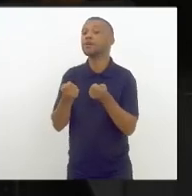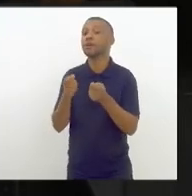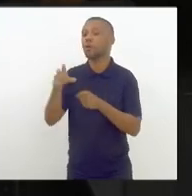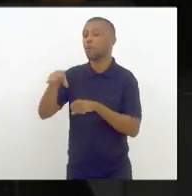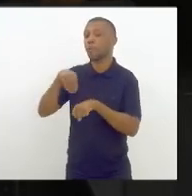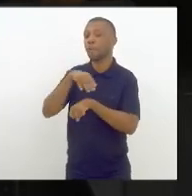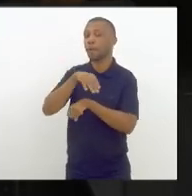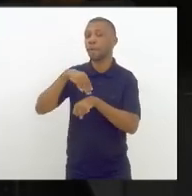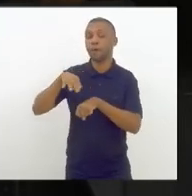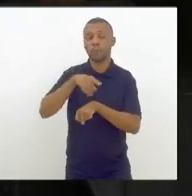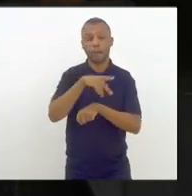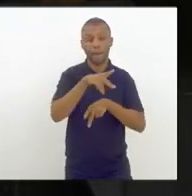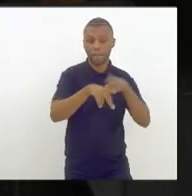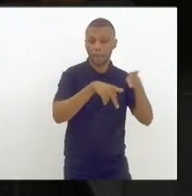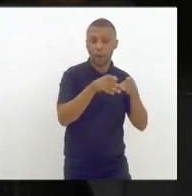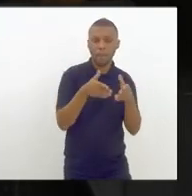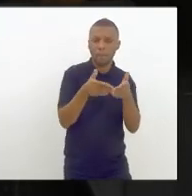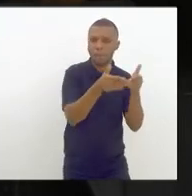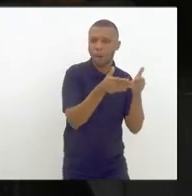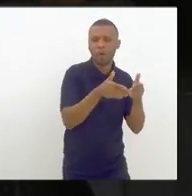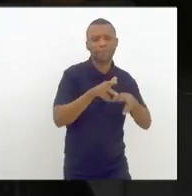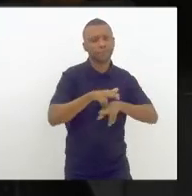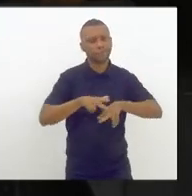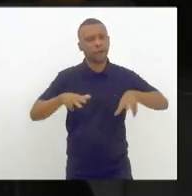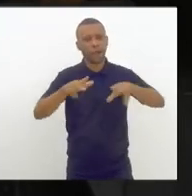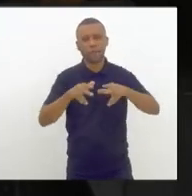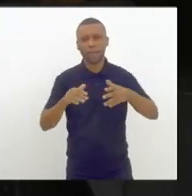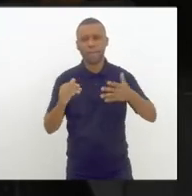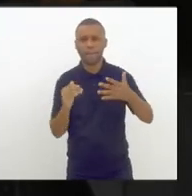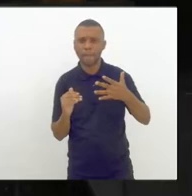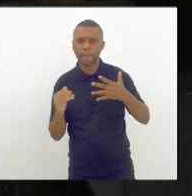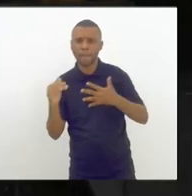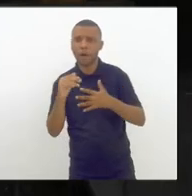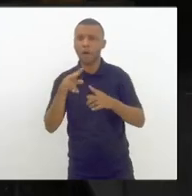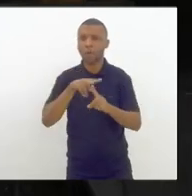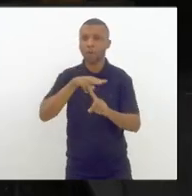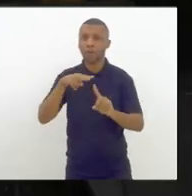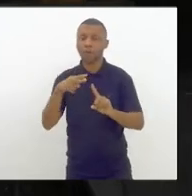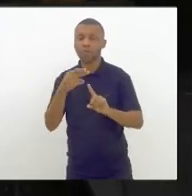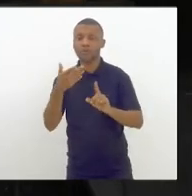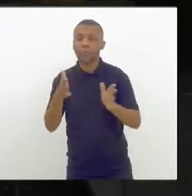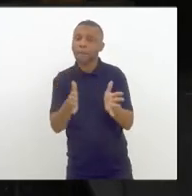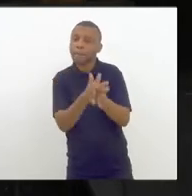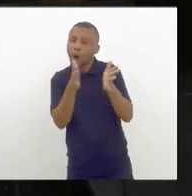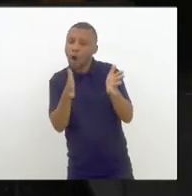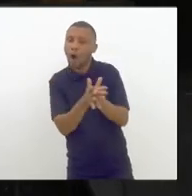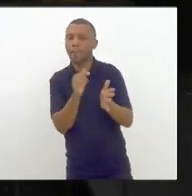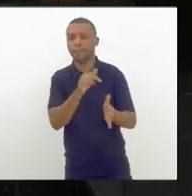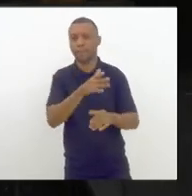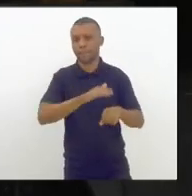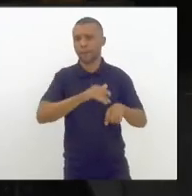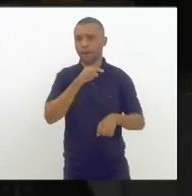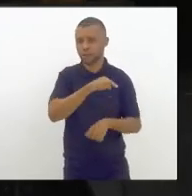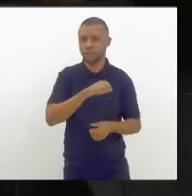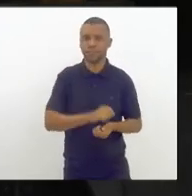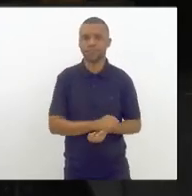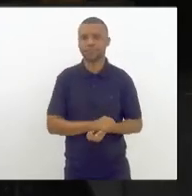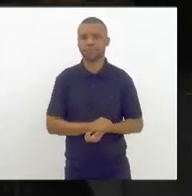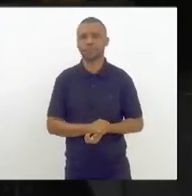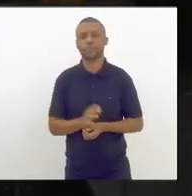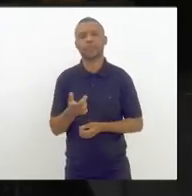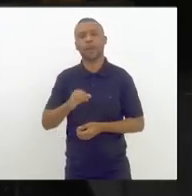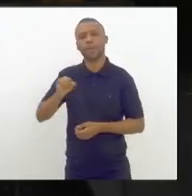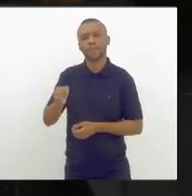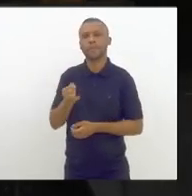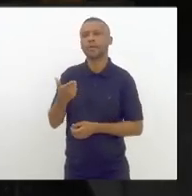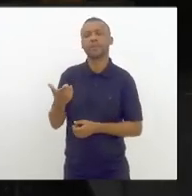demandas populares diferentes poderes com a ótica dos menos favorecidos de usar os meios